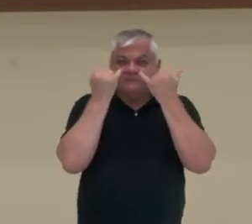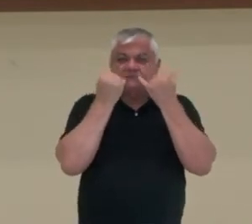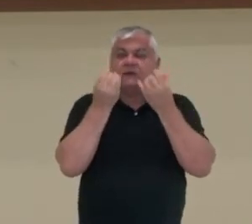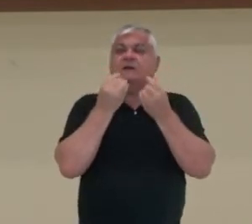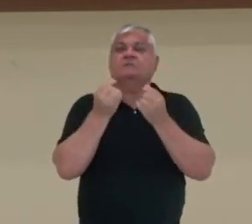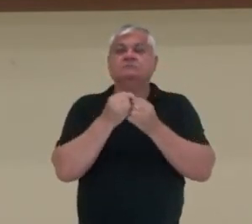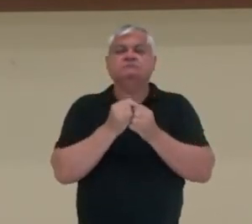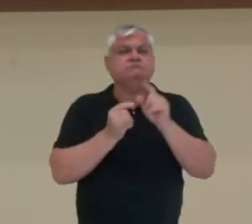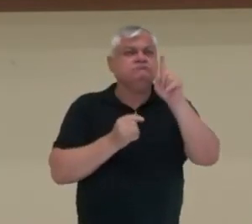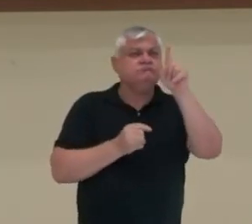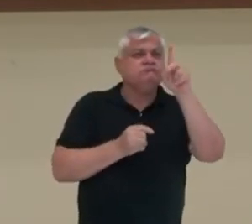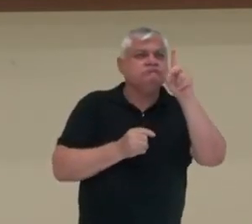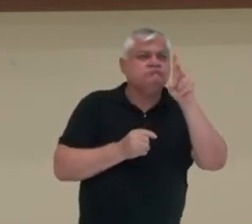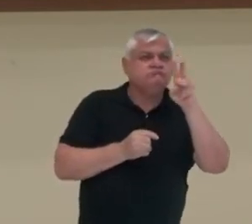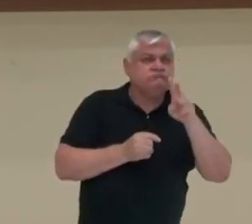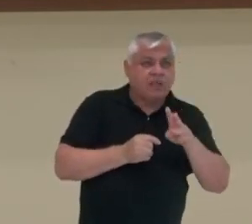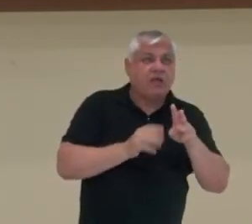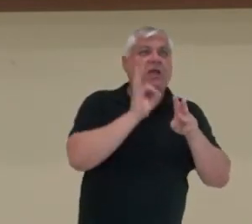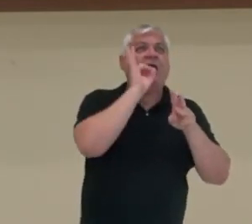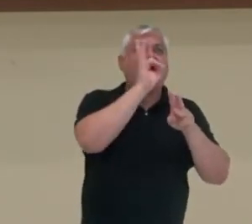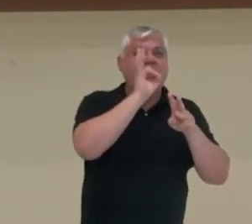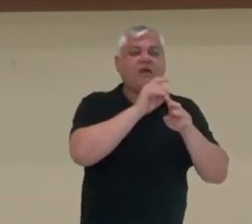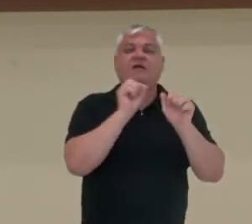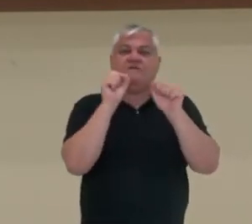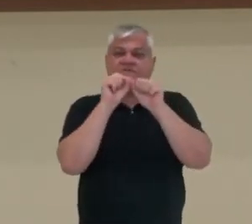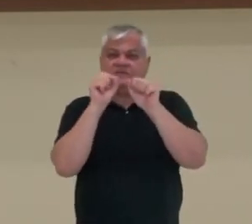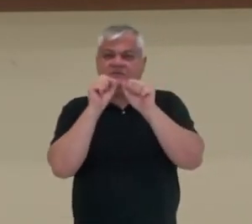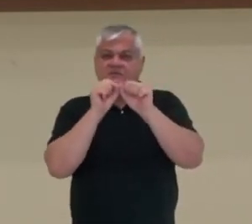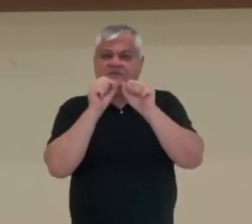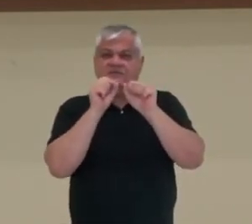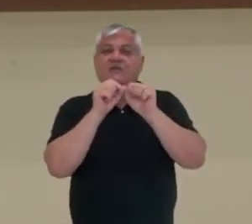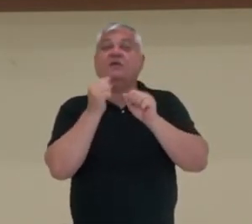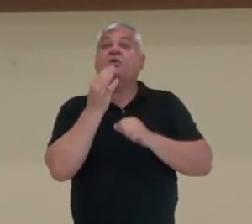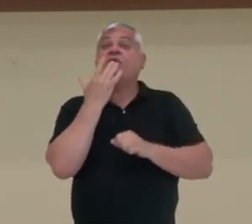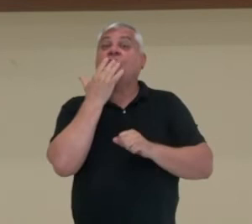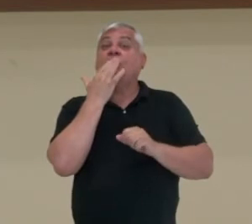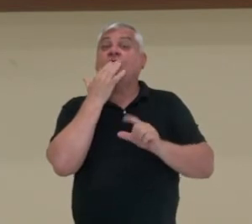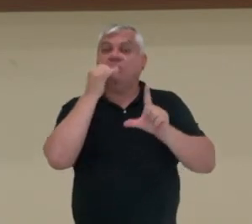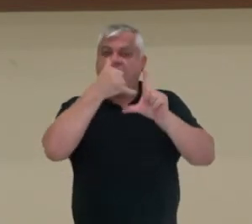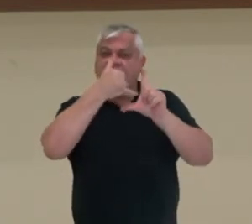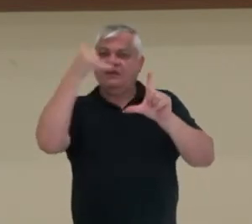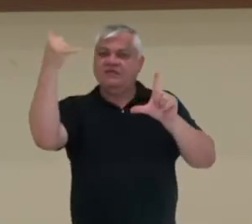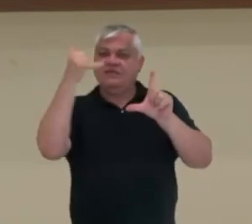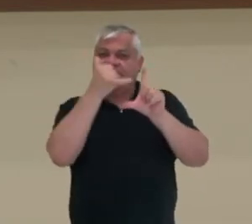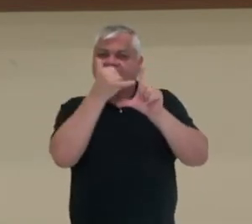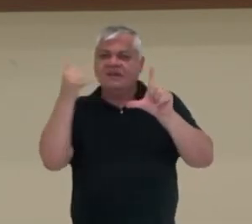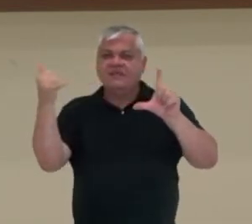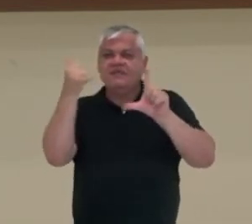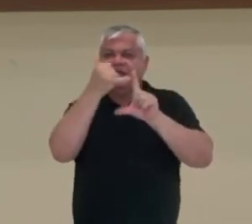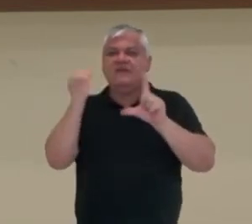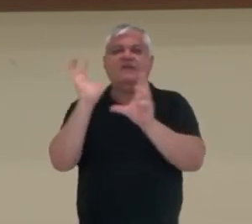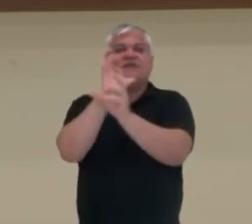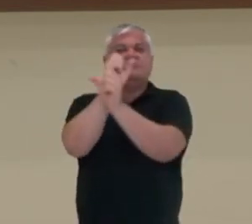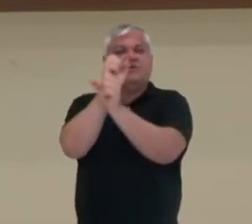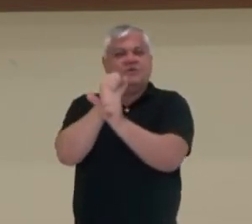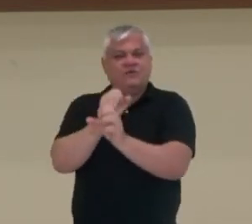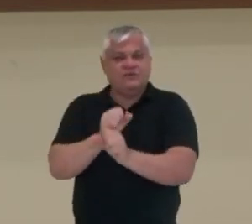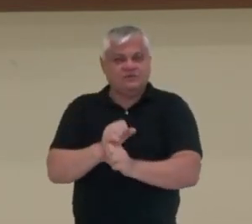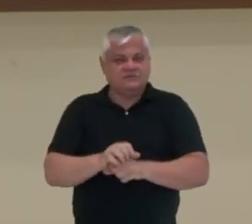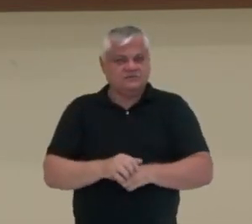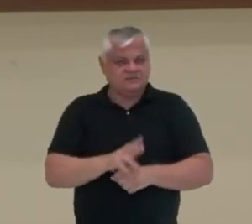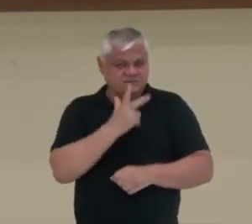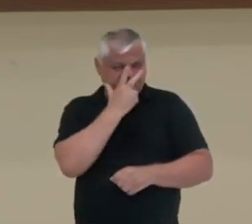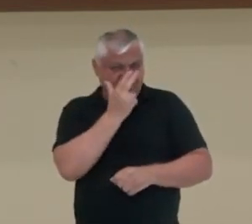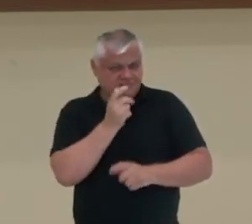Vão juntar elas num gráfico de segmento e vão tentar representar com as linhas, né? A nota de cada um deles, tá bom? O que que